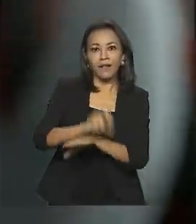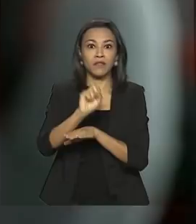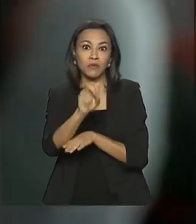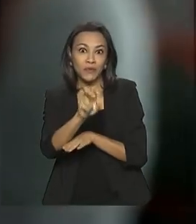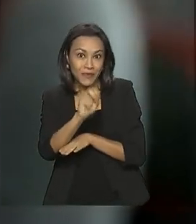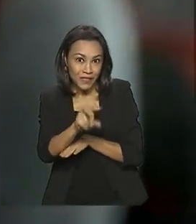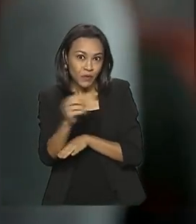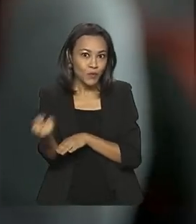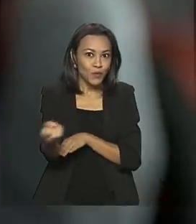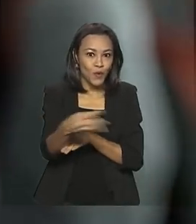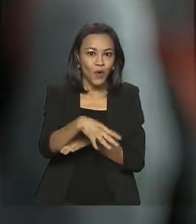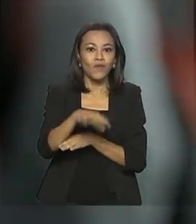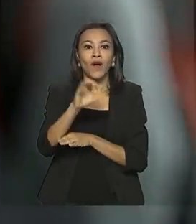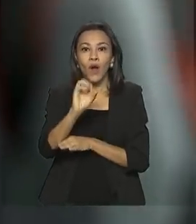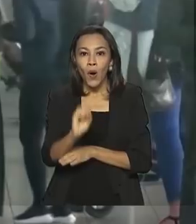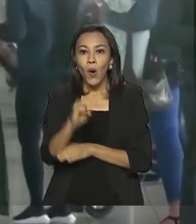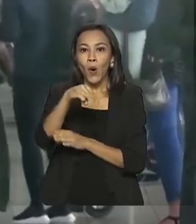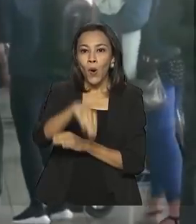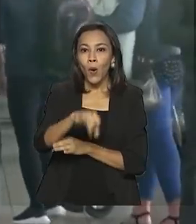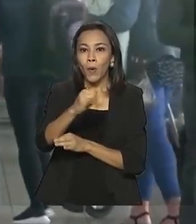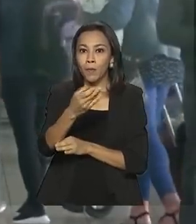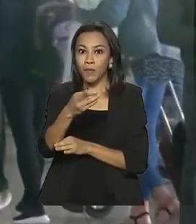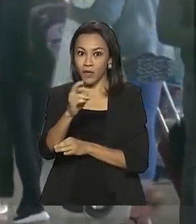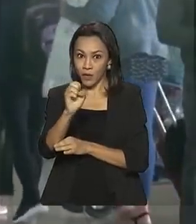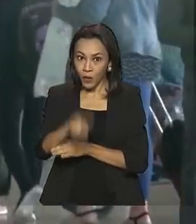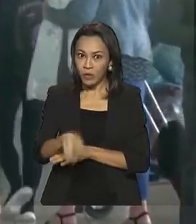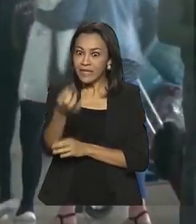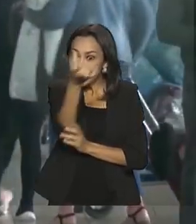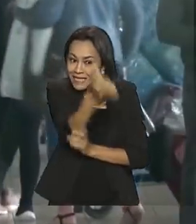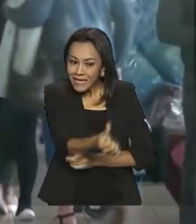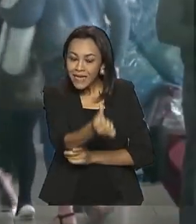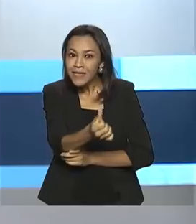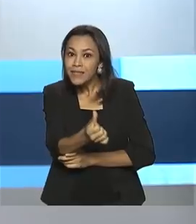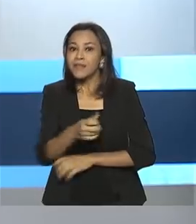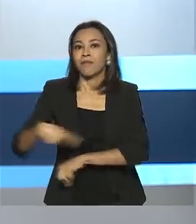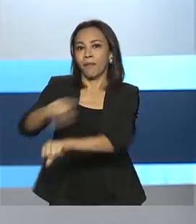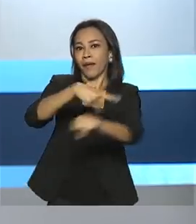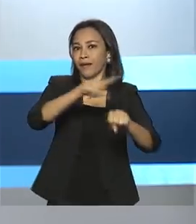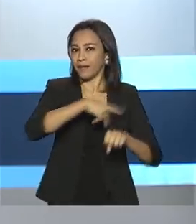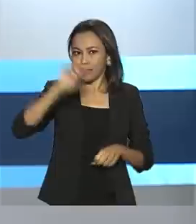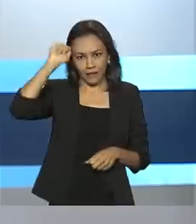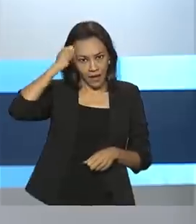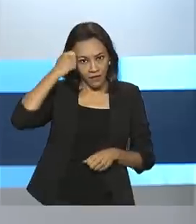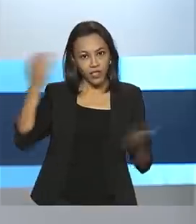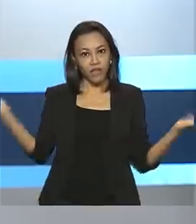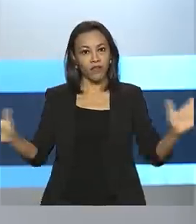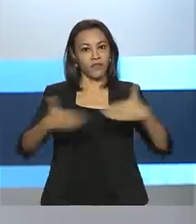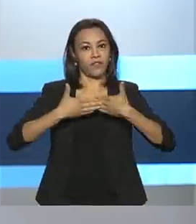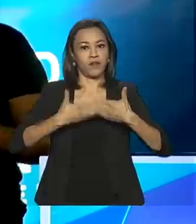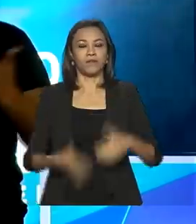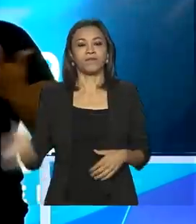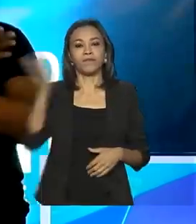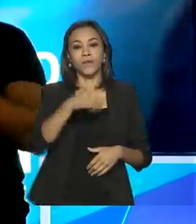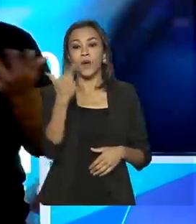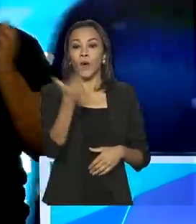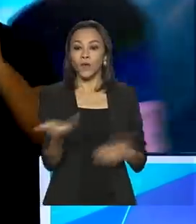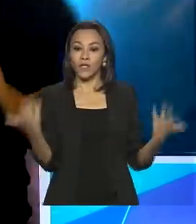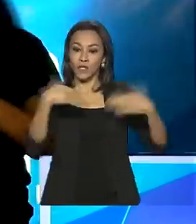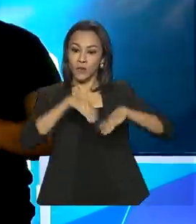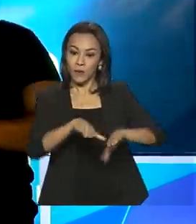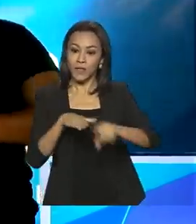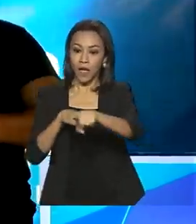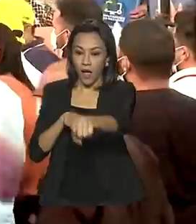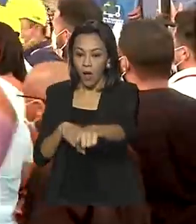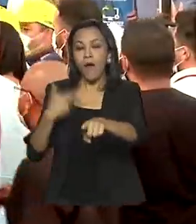Ômicron. A fronteira aérea para 6 países africanos já foi fechada. Inclusão digital. Ministério das